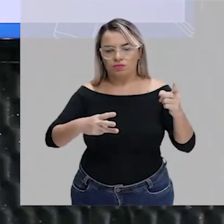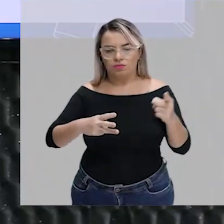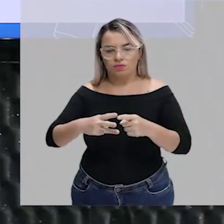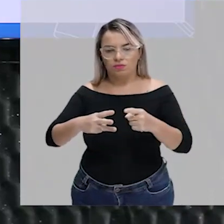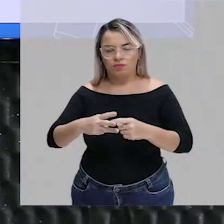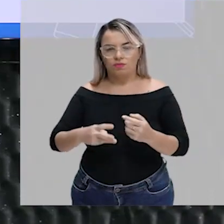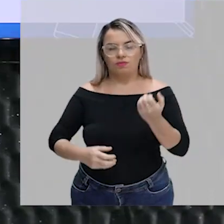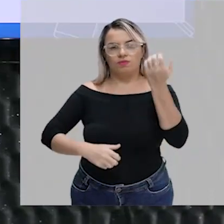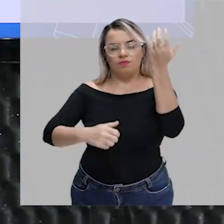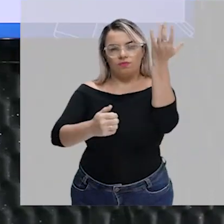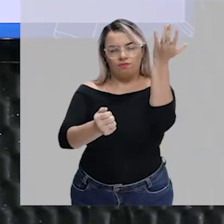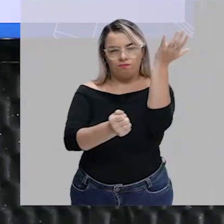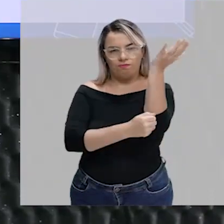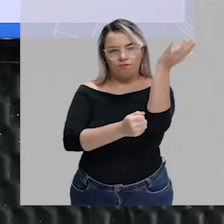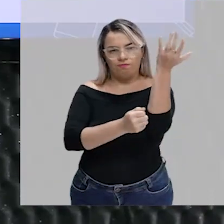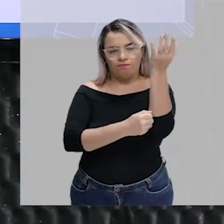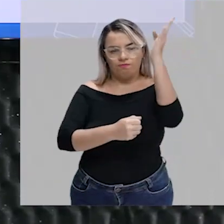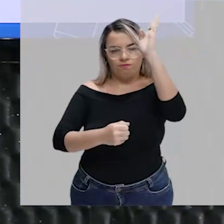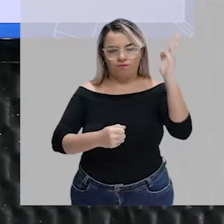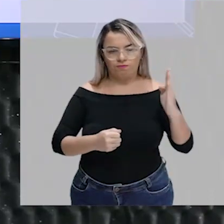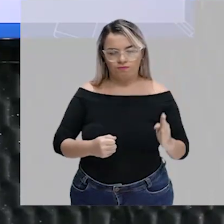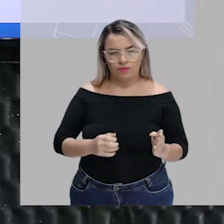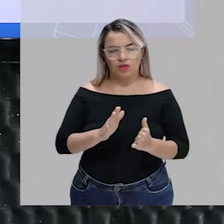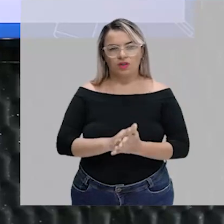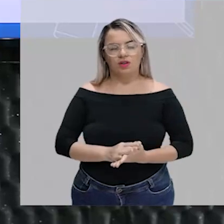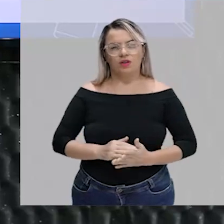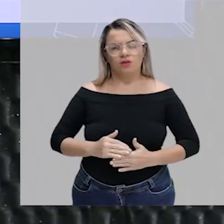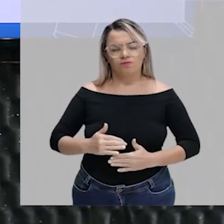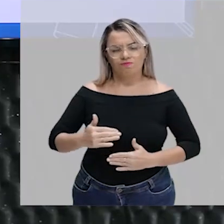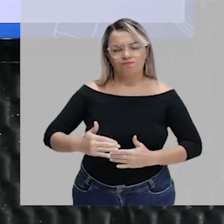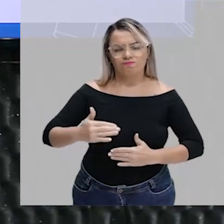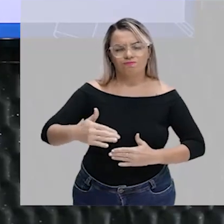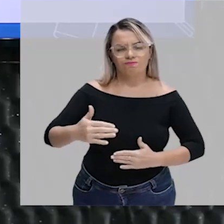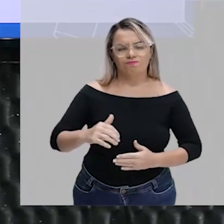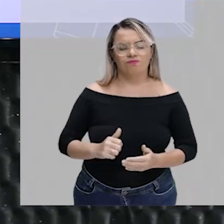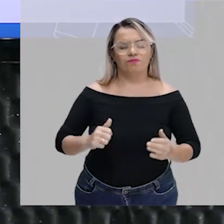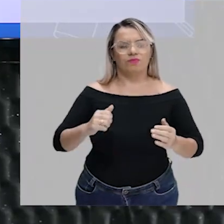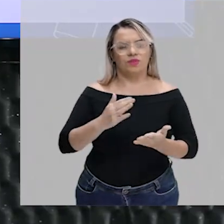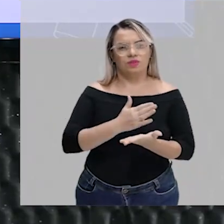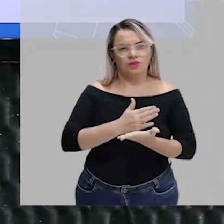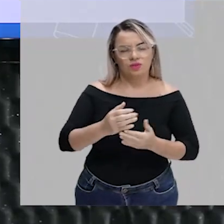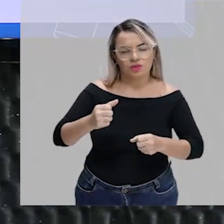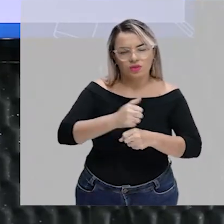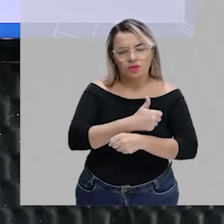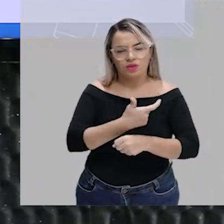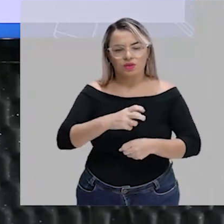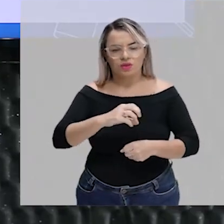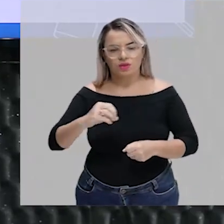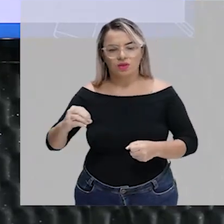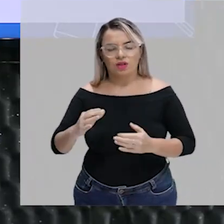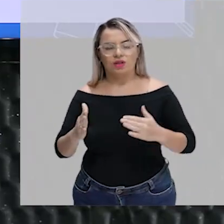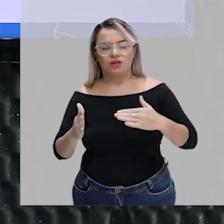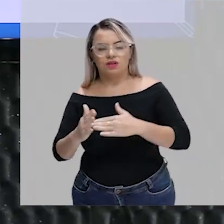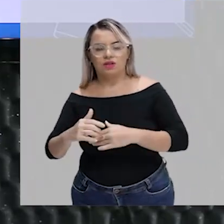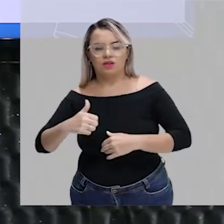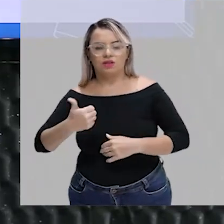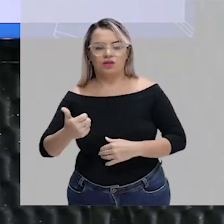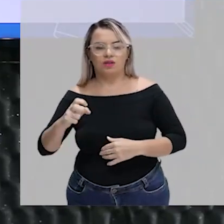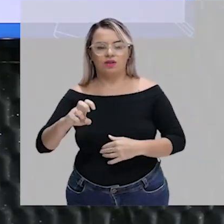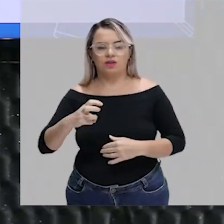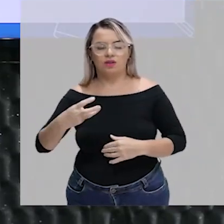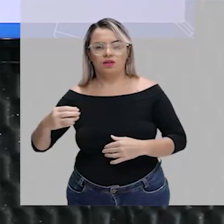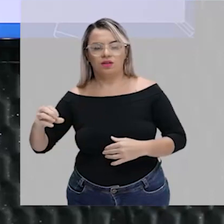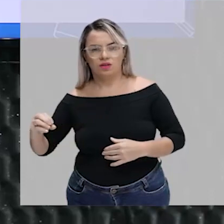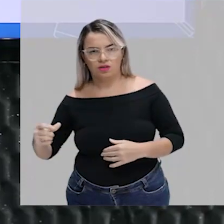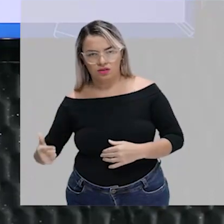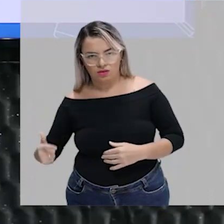pau-brasil, que durou ali entre 1500, no início do descobrimento e da colonização, até 1532. É o primeiro ciclo